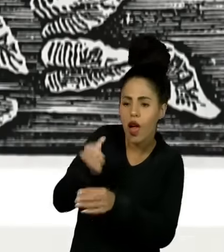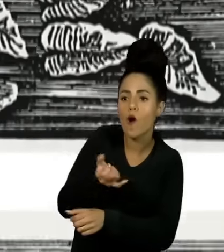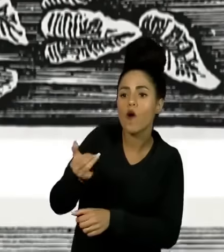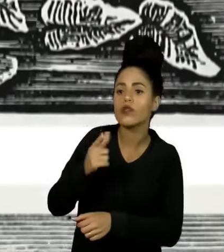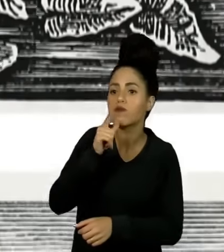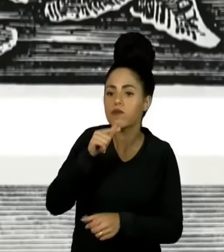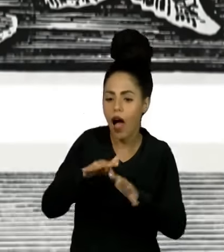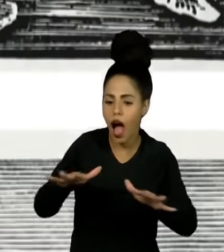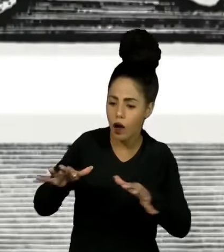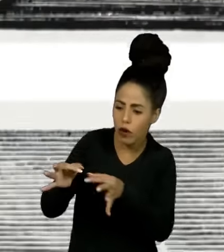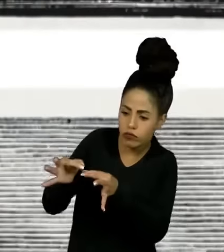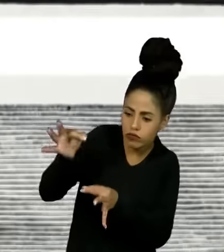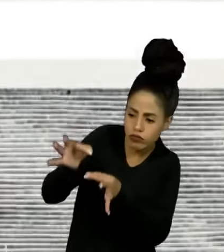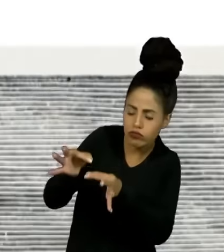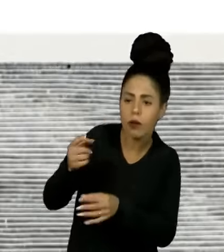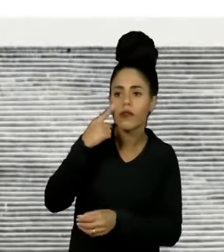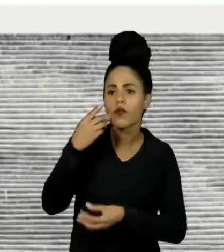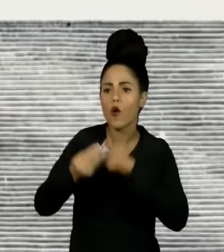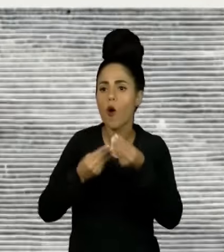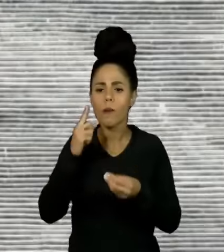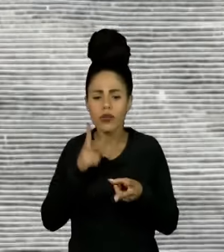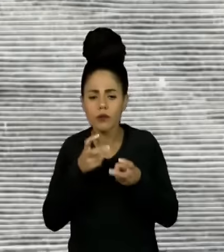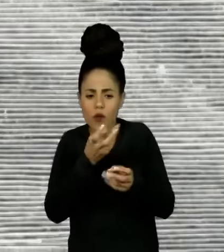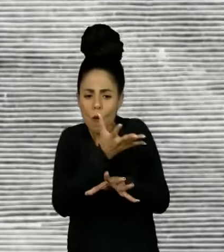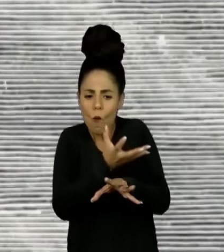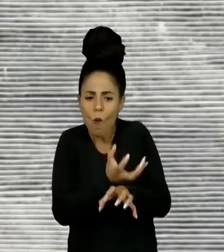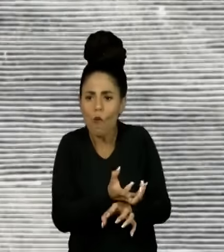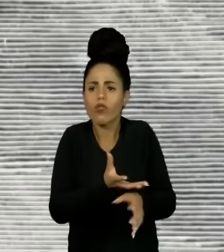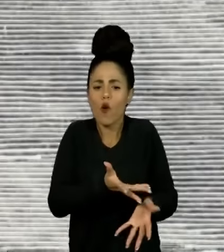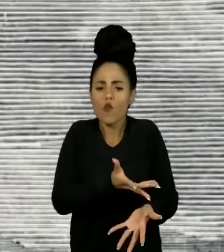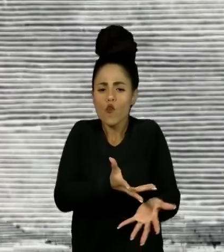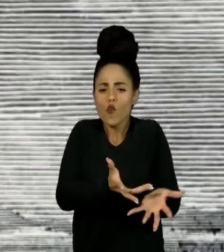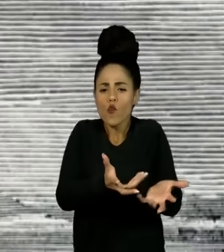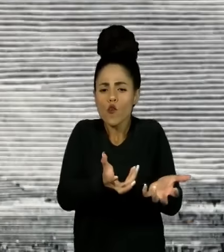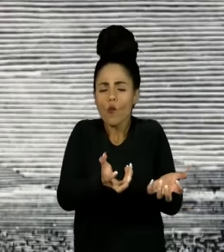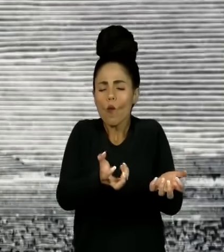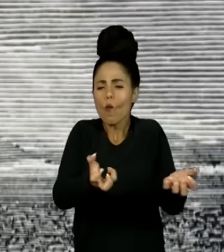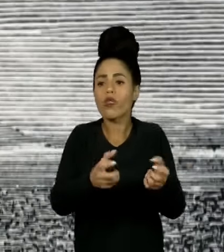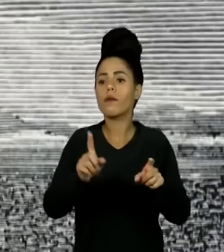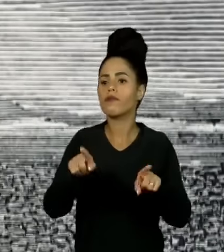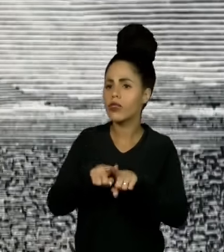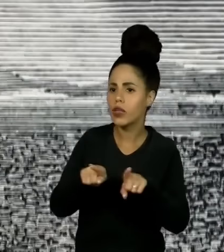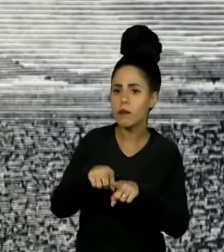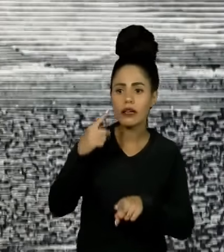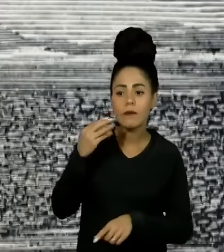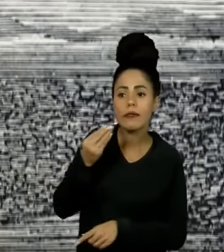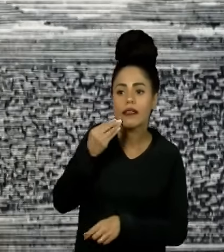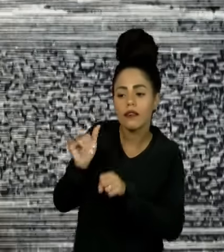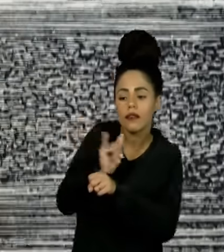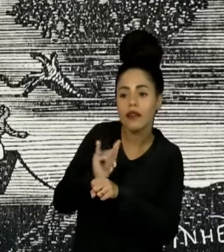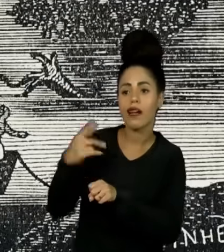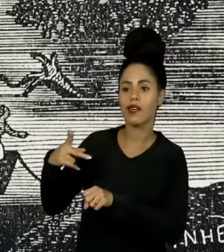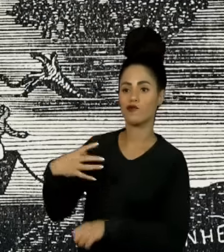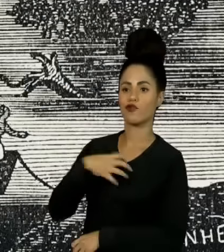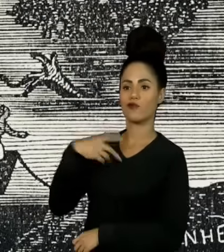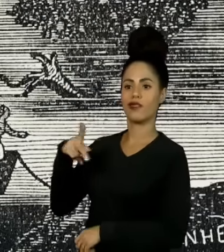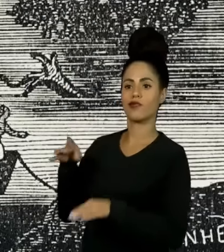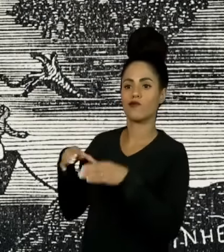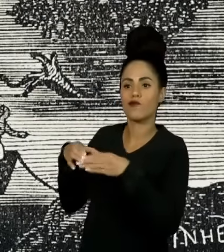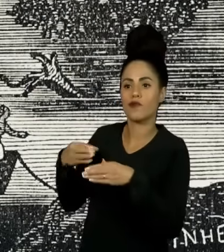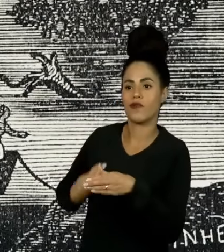período de seca, vazante e a enchente. Então,